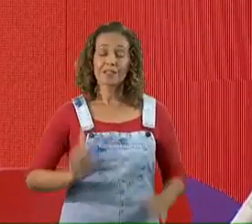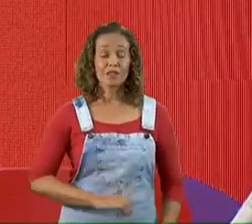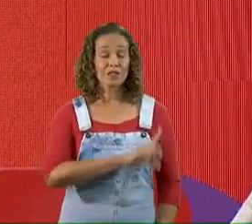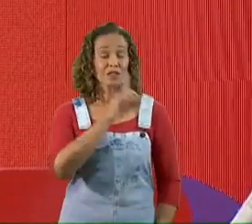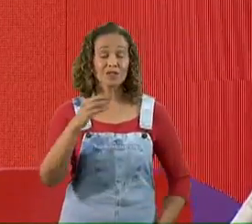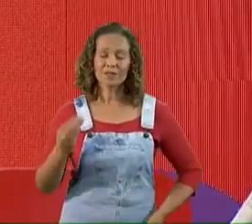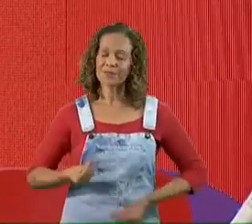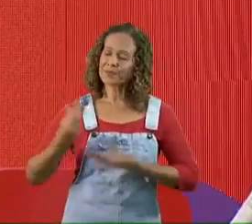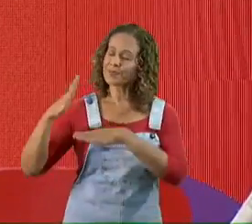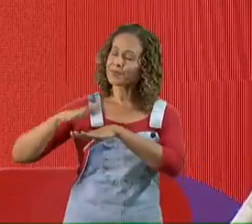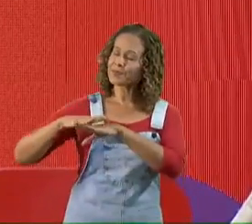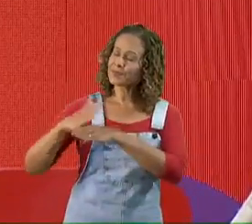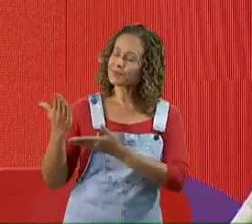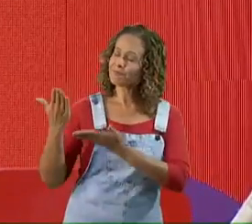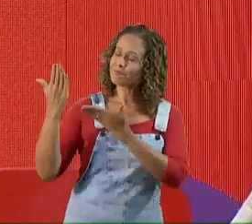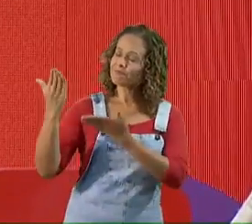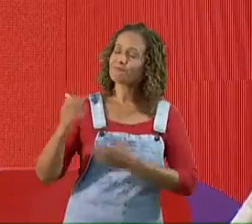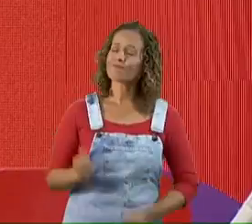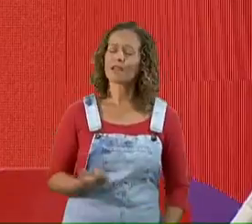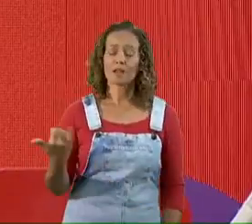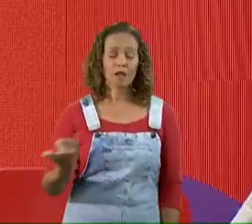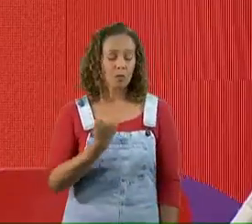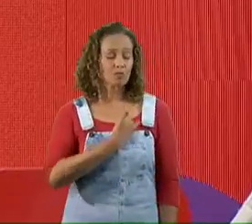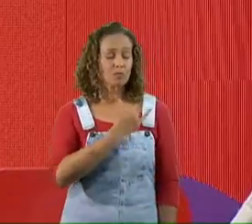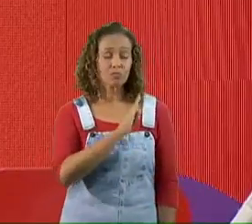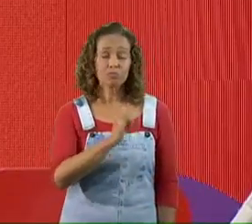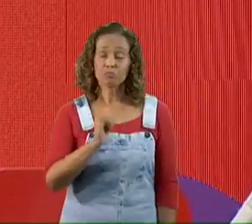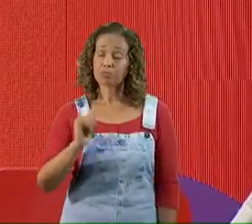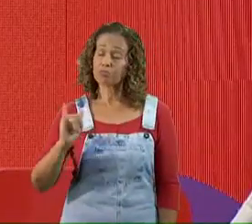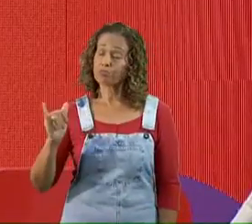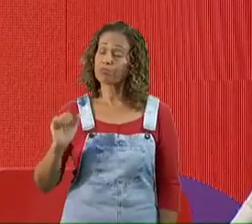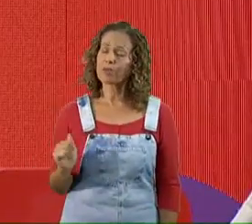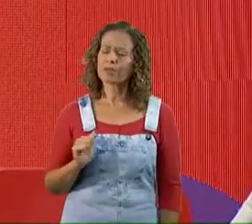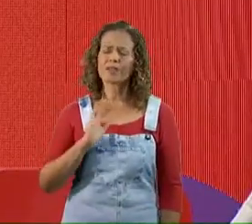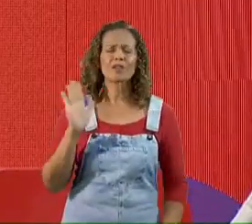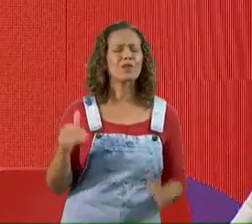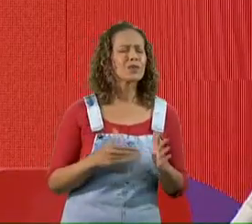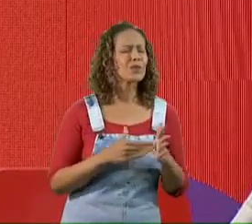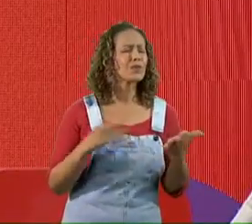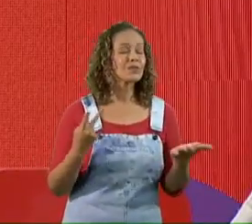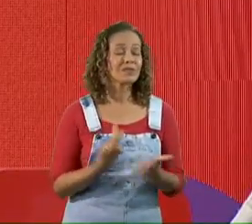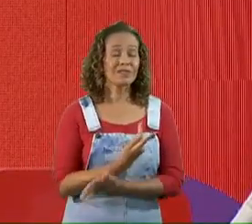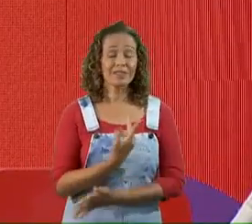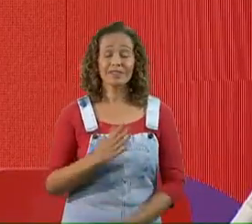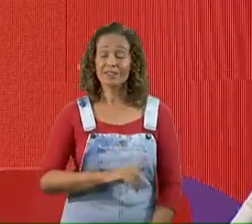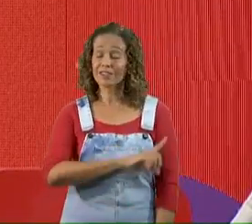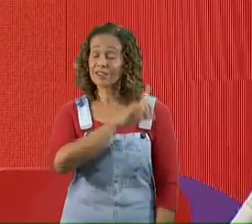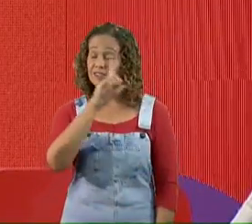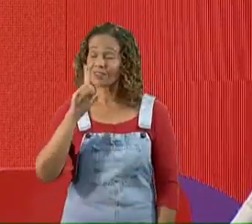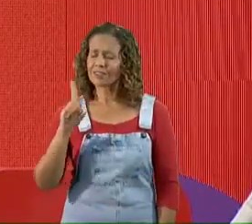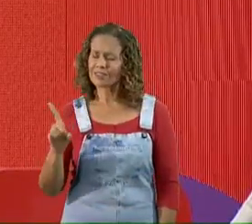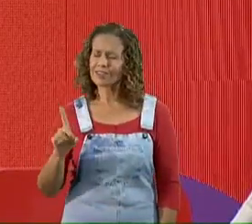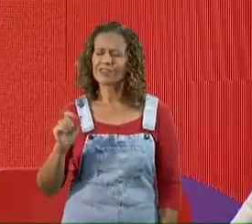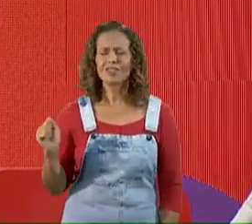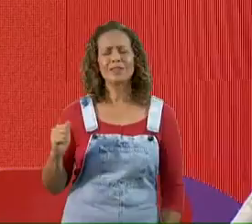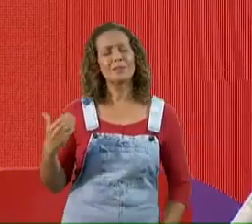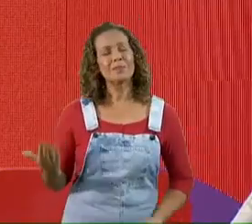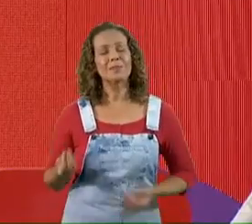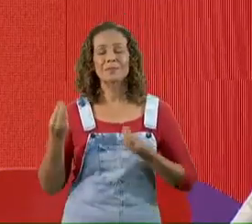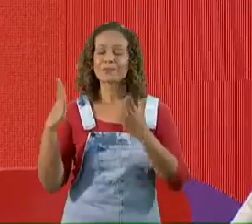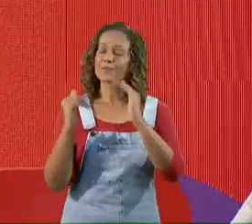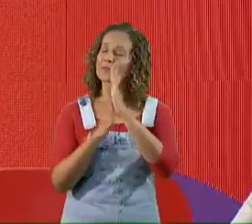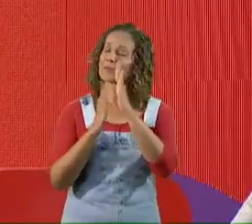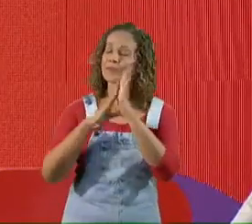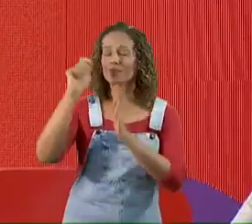dia em tuas mãos. Fale, Senhor, ao nosso coração. Que tudo, Pai, que acontecer nesse dia, seja para o teu louvor, para a